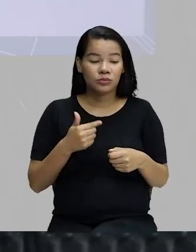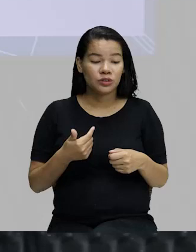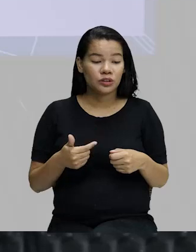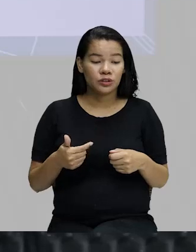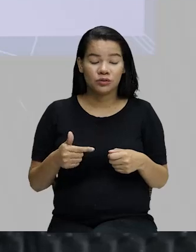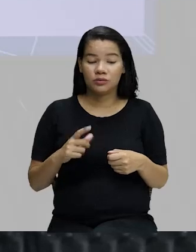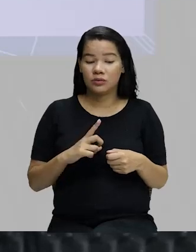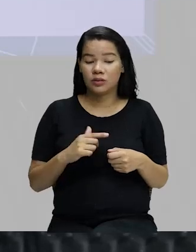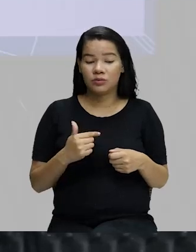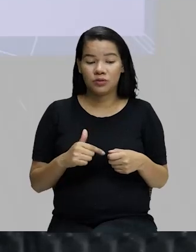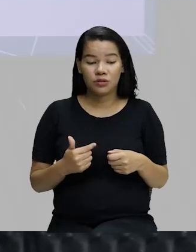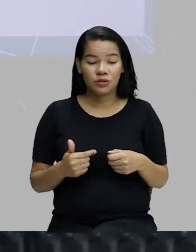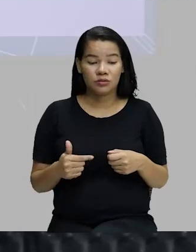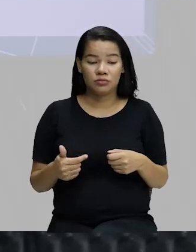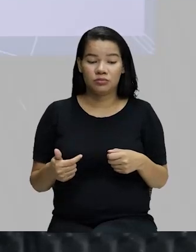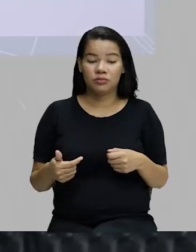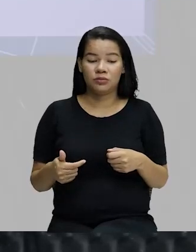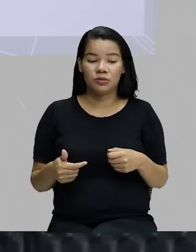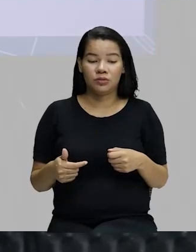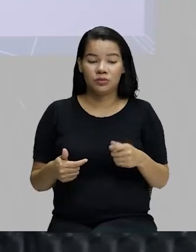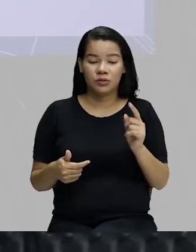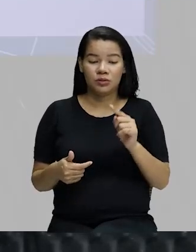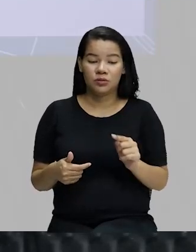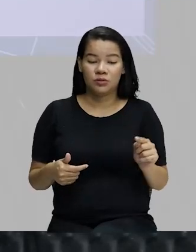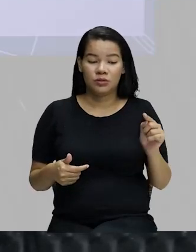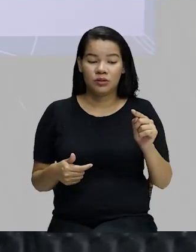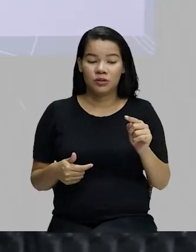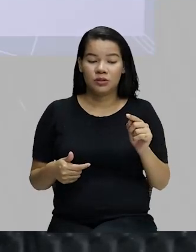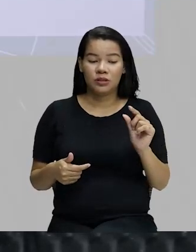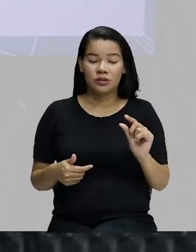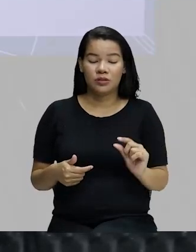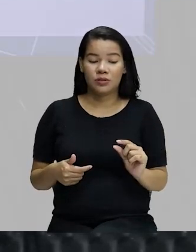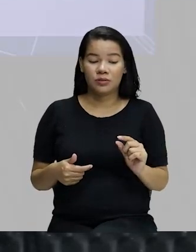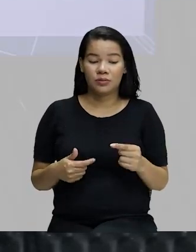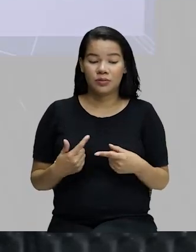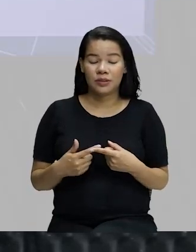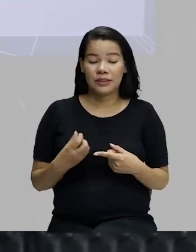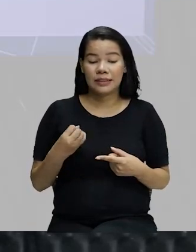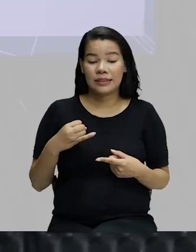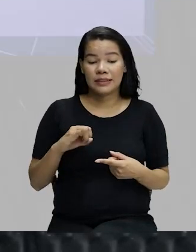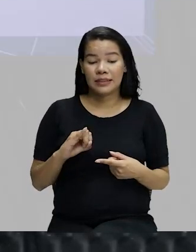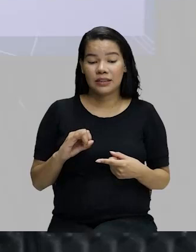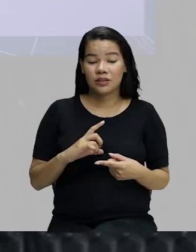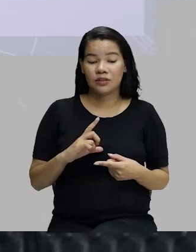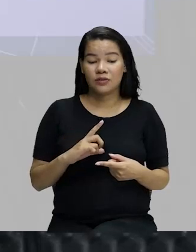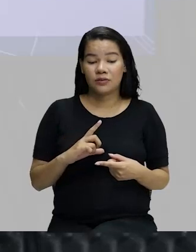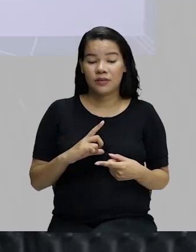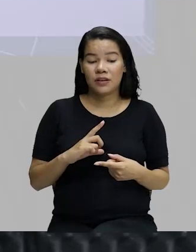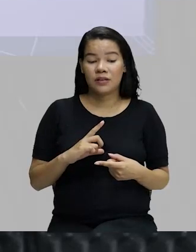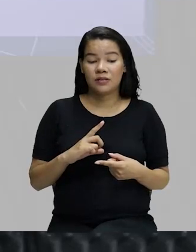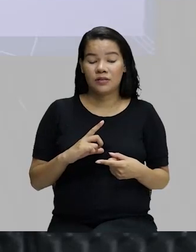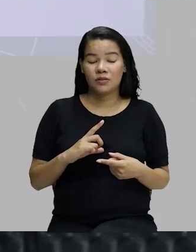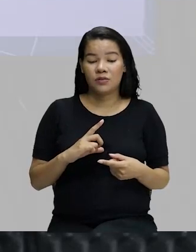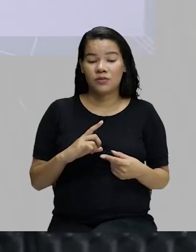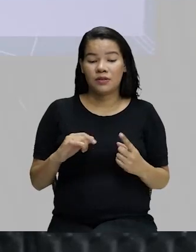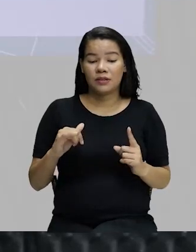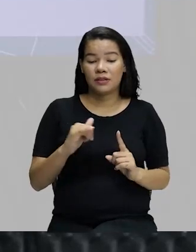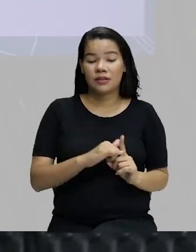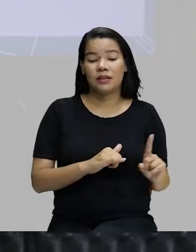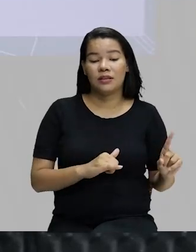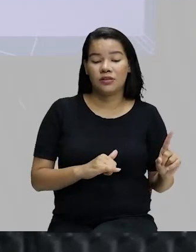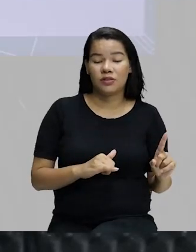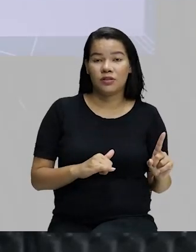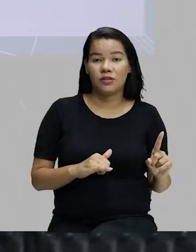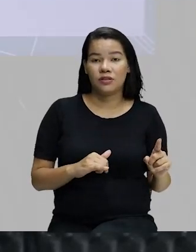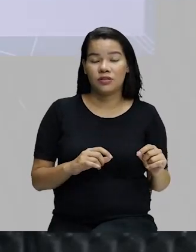caso acontecesse um acidente e houvesse uma explosão, deveria existir uma barreira para que esse